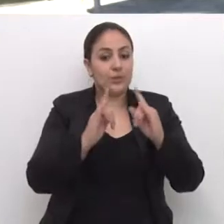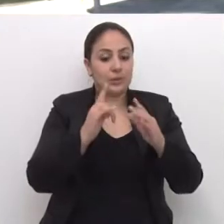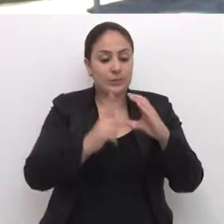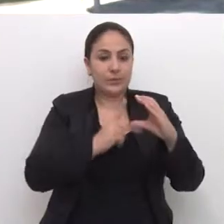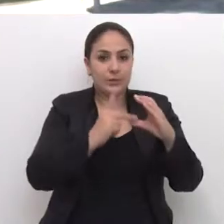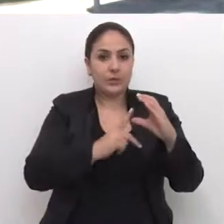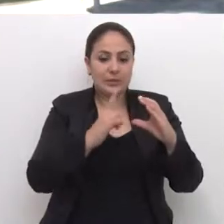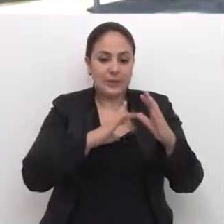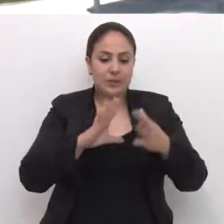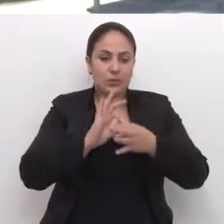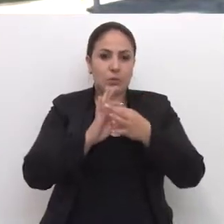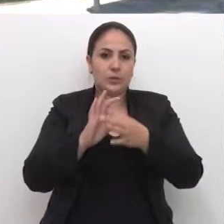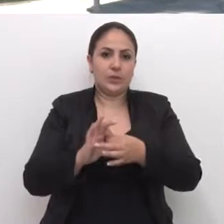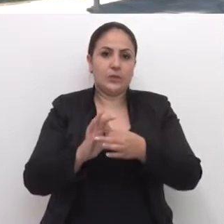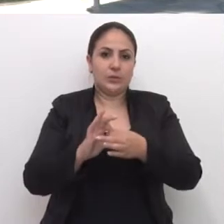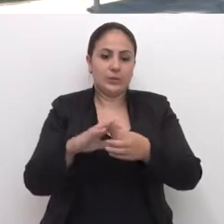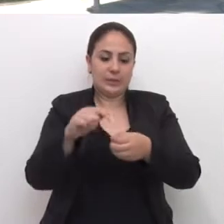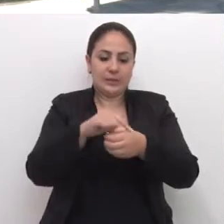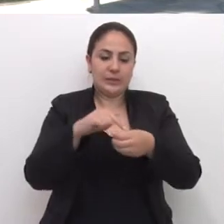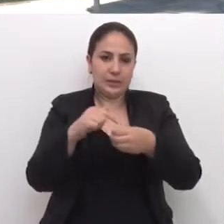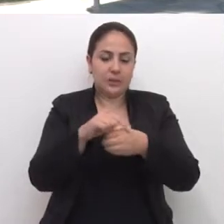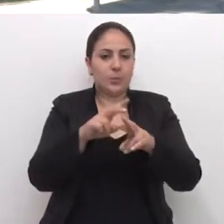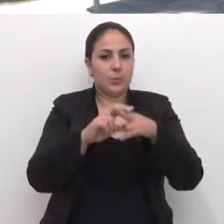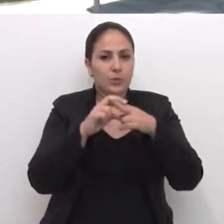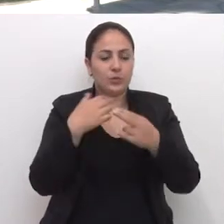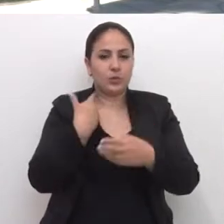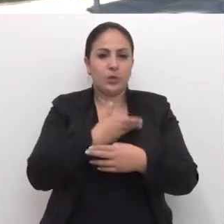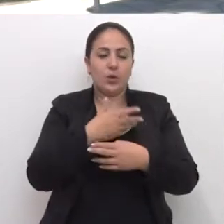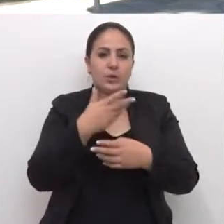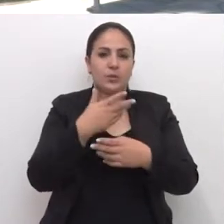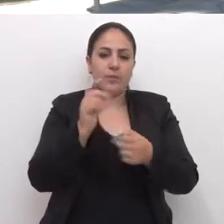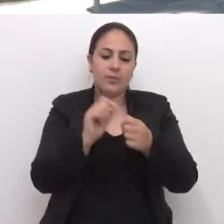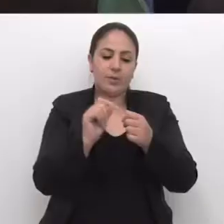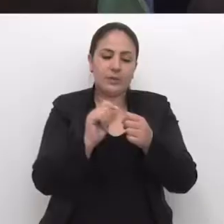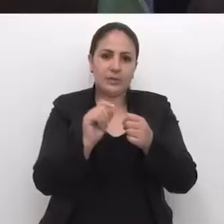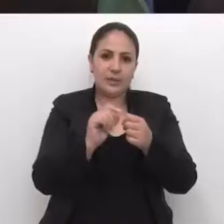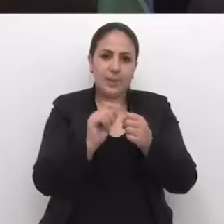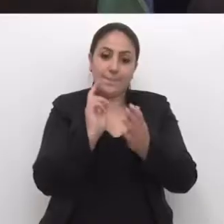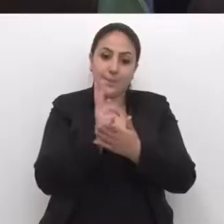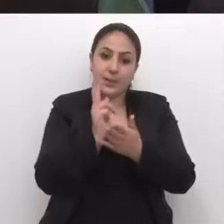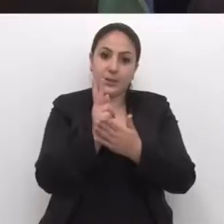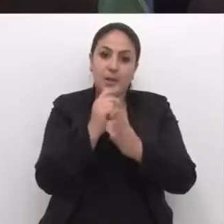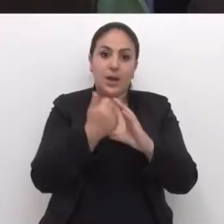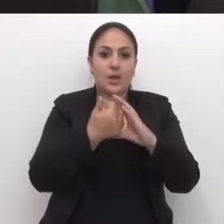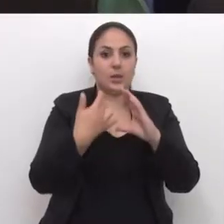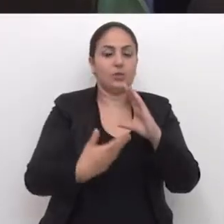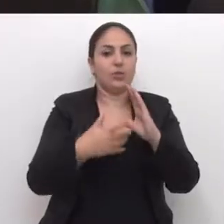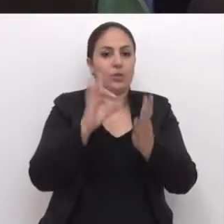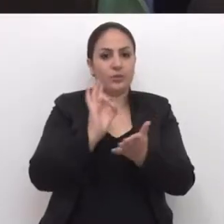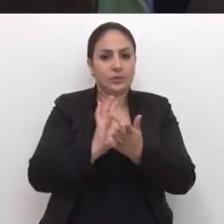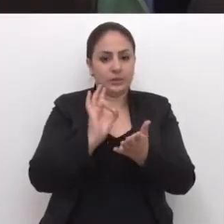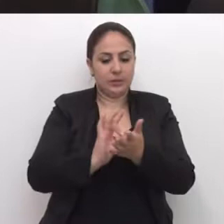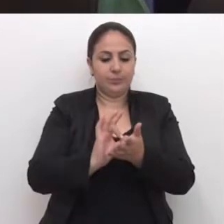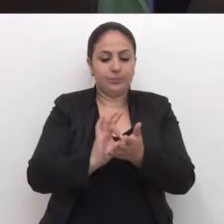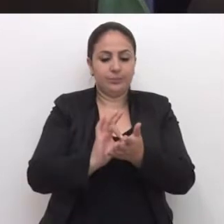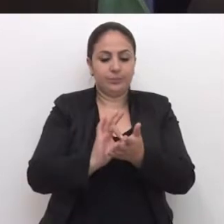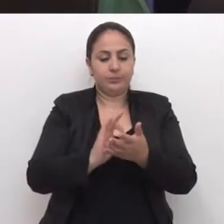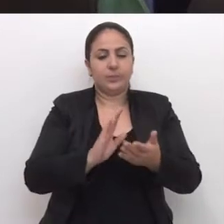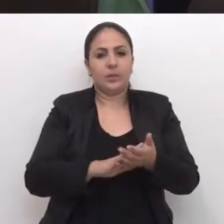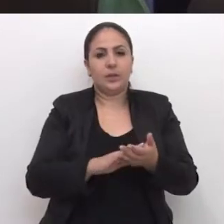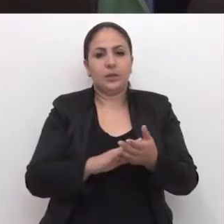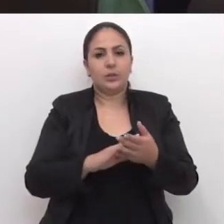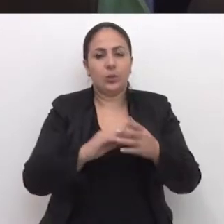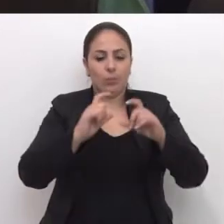Câmara está inserido num contexto urbano, né? Então a gente vai manter as características